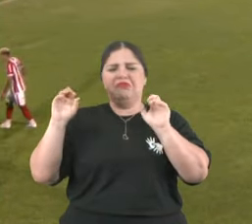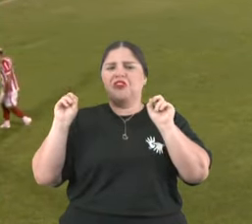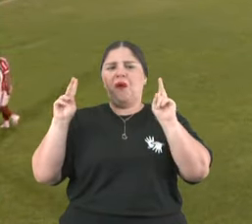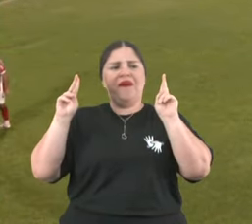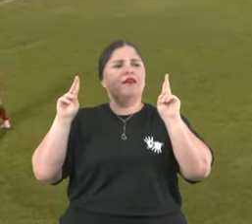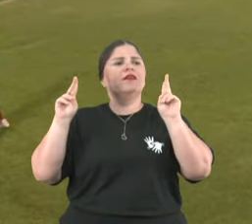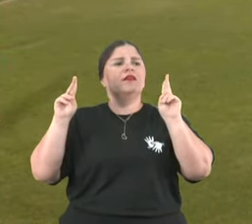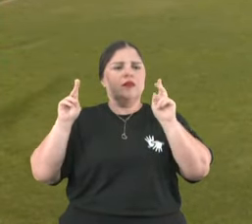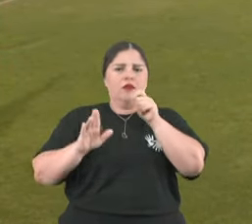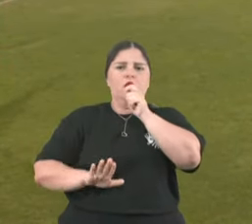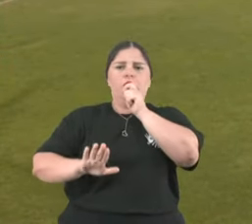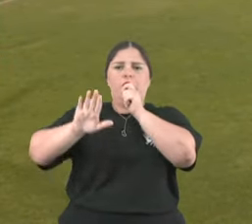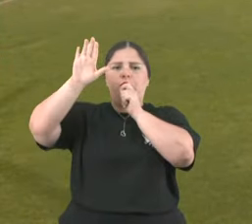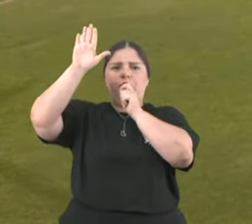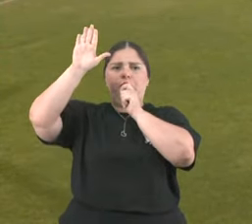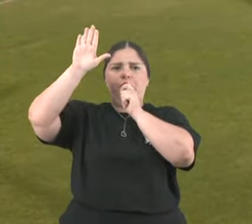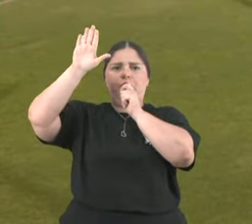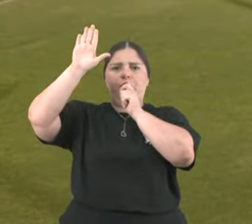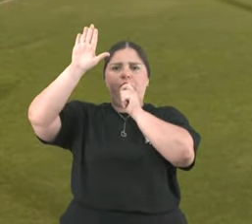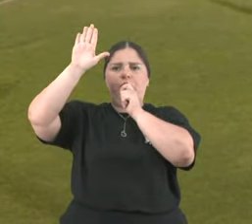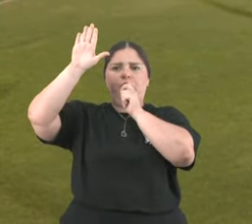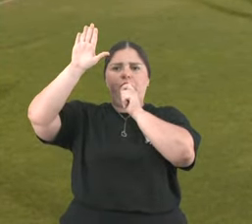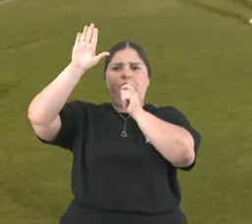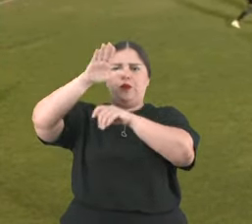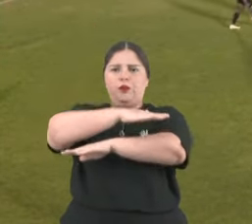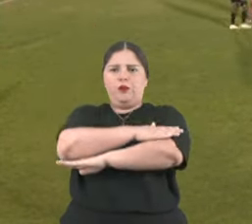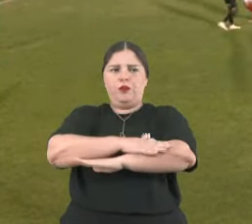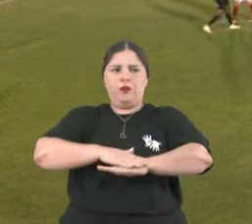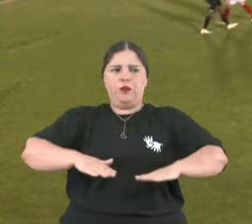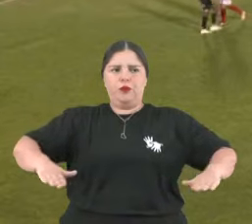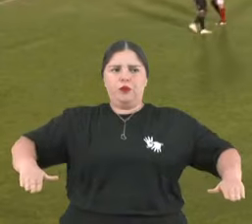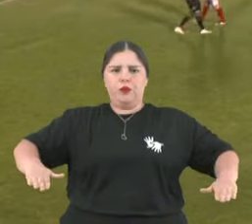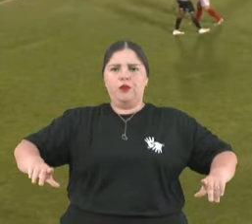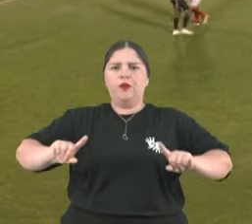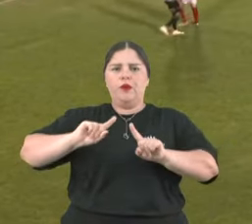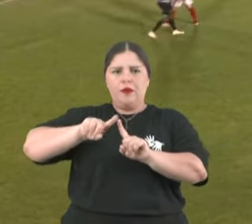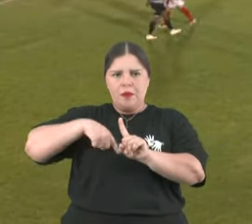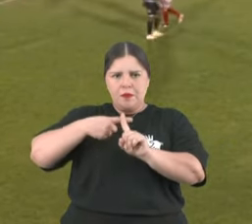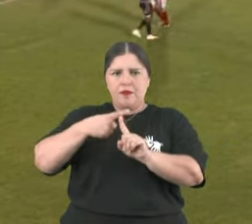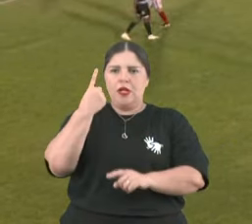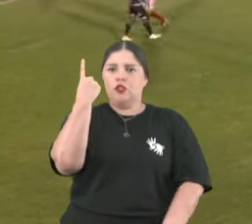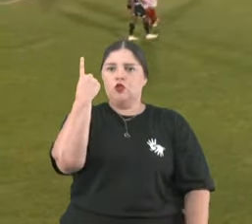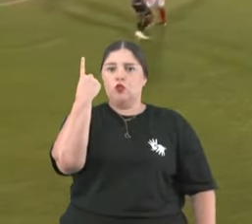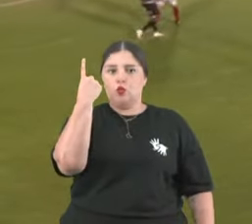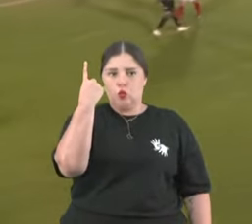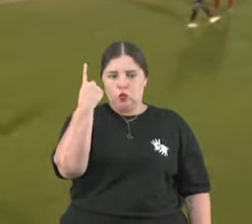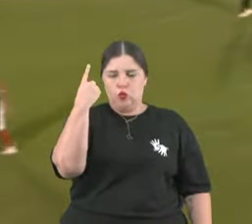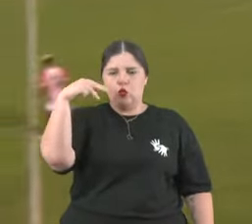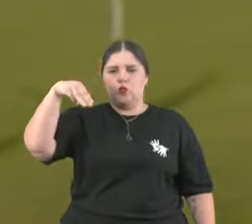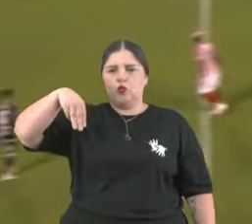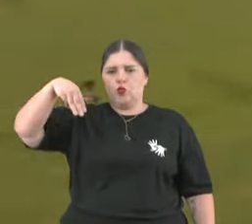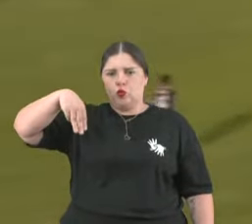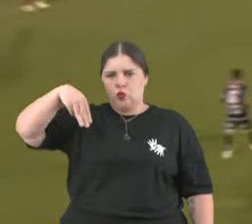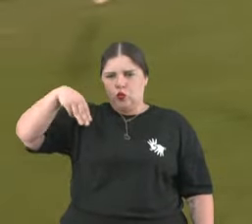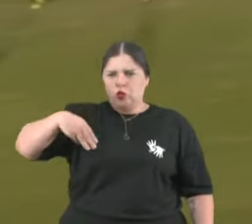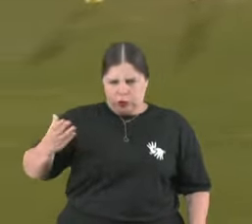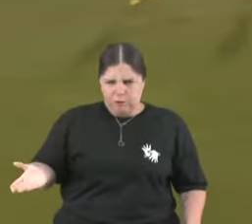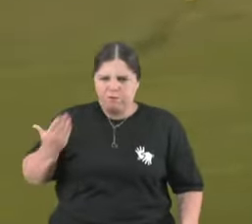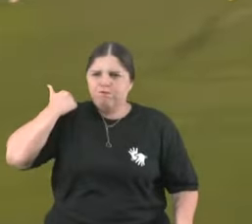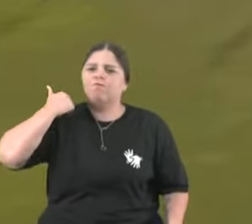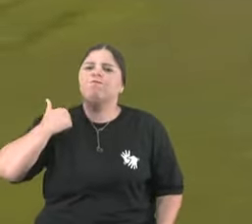subir a placa, viu? Mais uma vez. Eu acredito que com mais um minuto. É isso aí. Subiu a placa. Mais um minuto de acréscimo. Muito